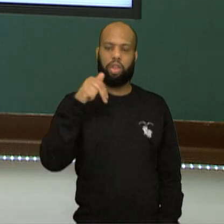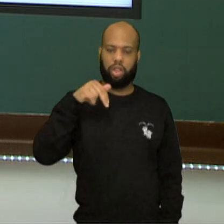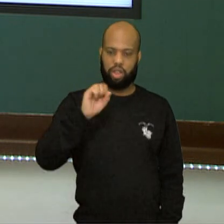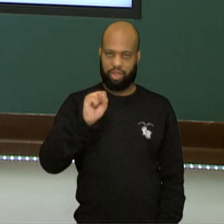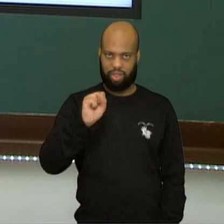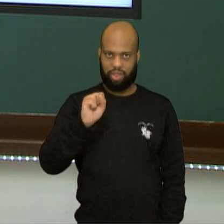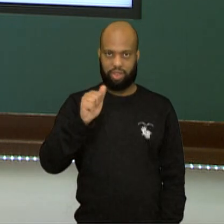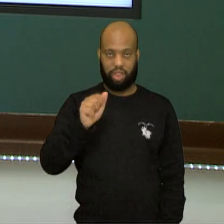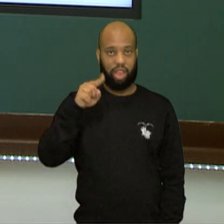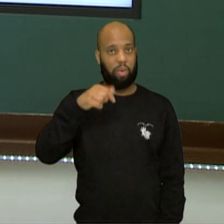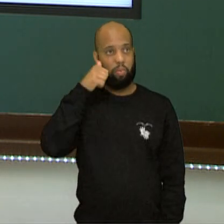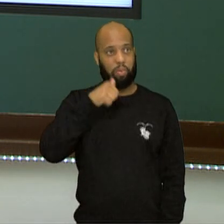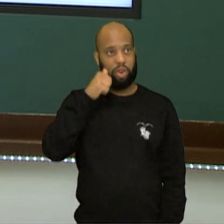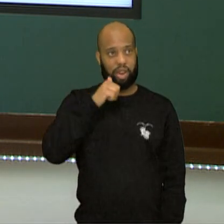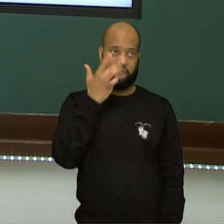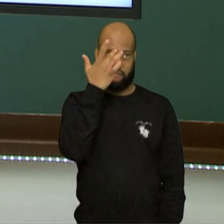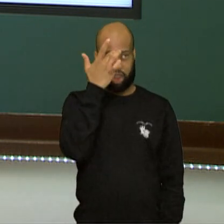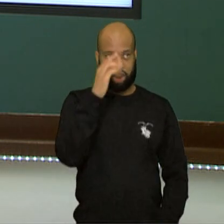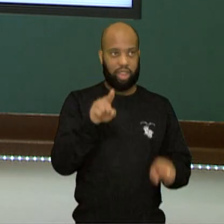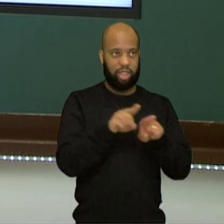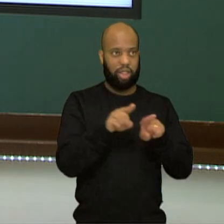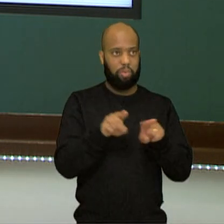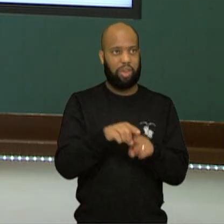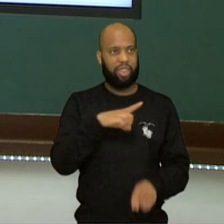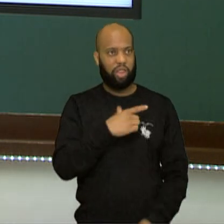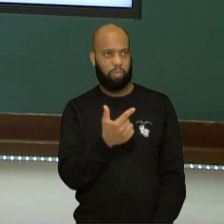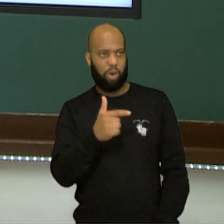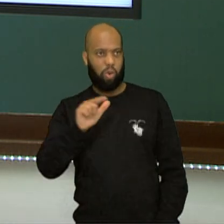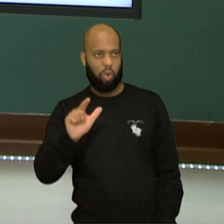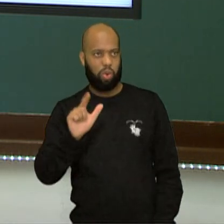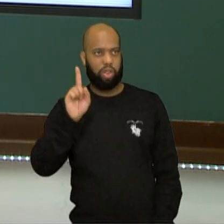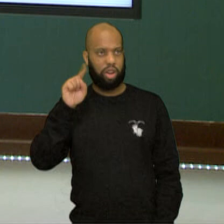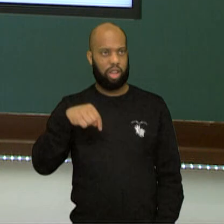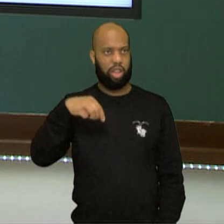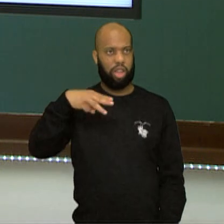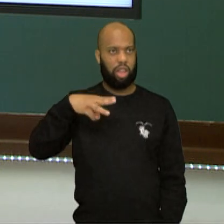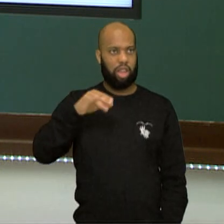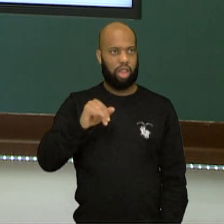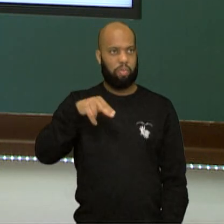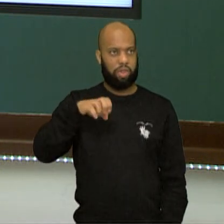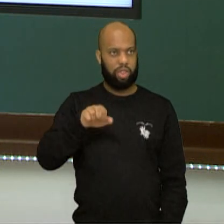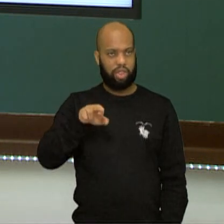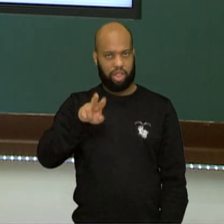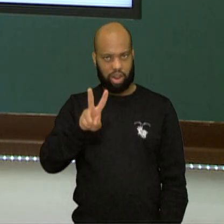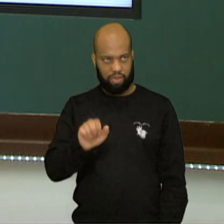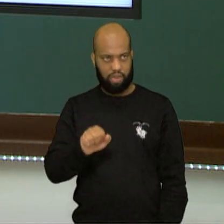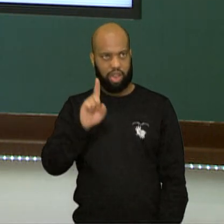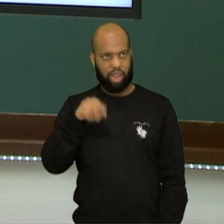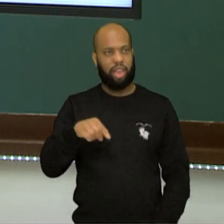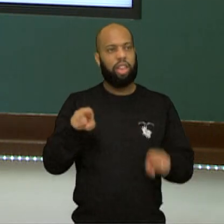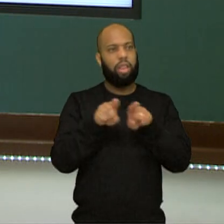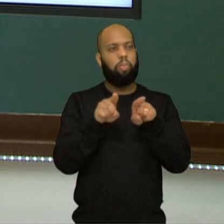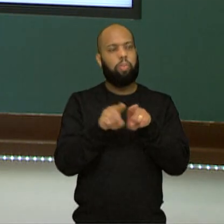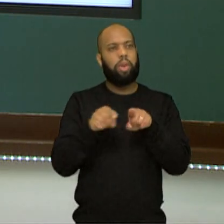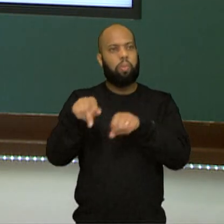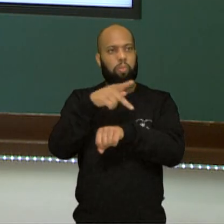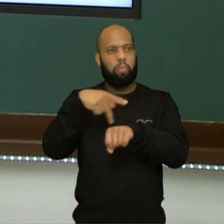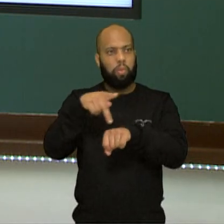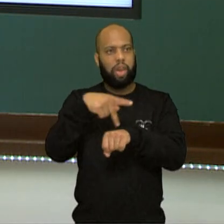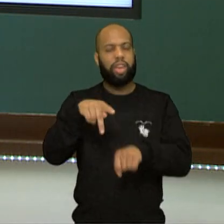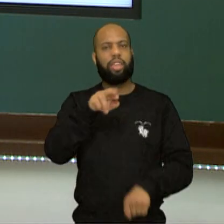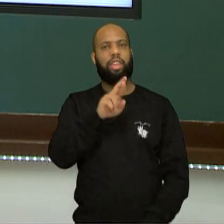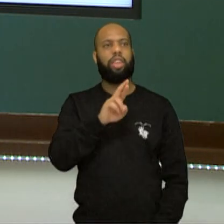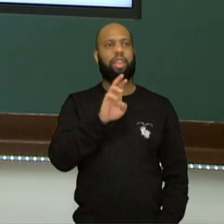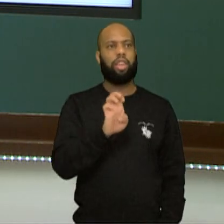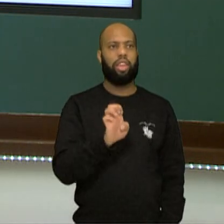Dominicana, e Begum Shaista Ikramullah, lá do Paquistão. Então vejam como a importância das mulheres